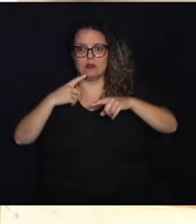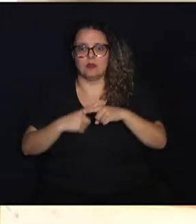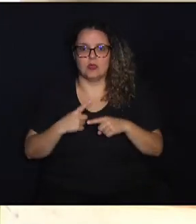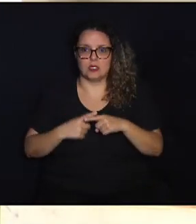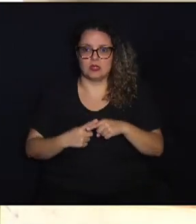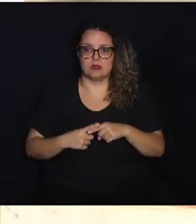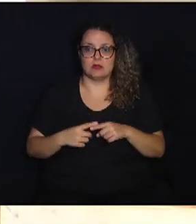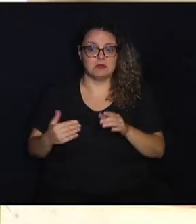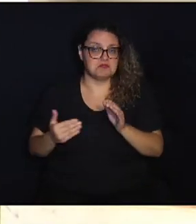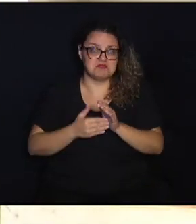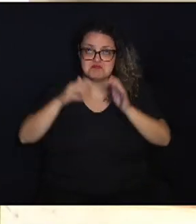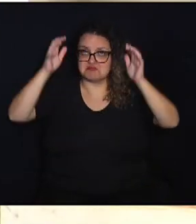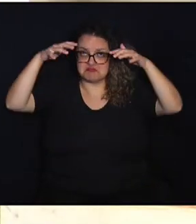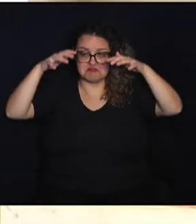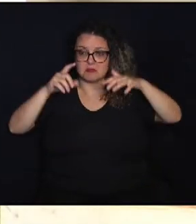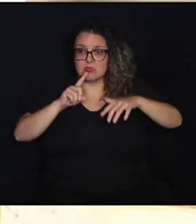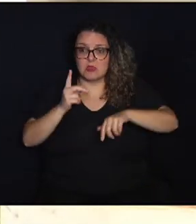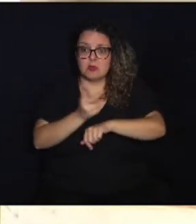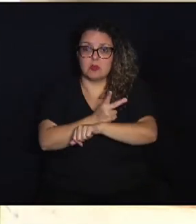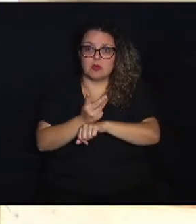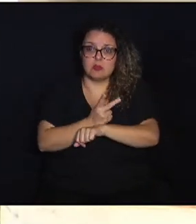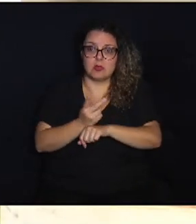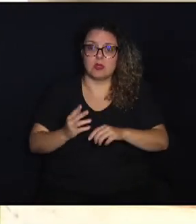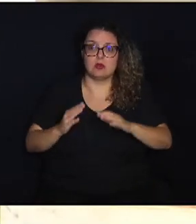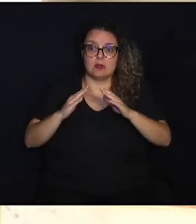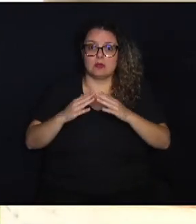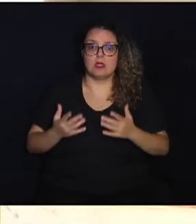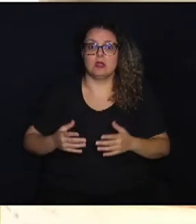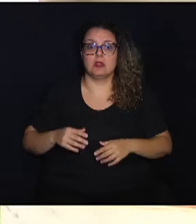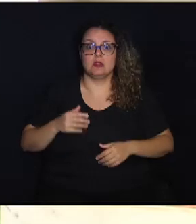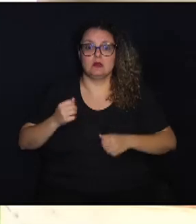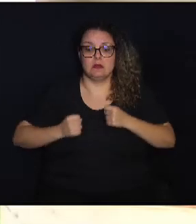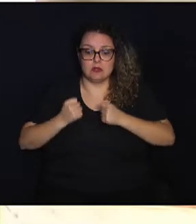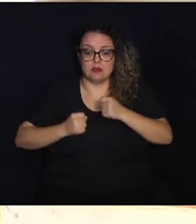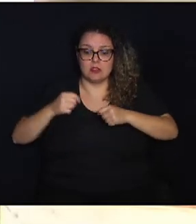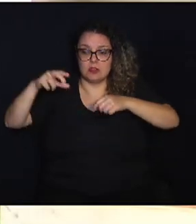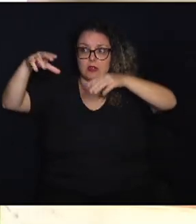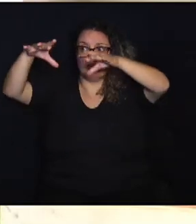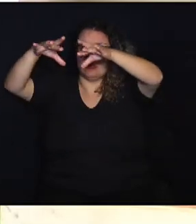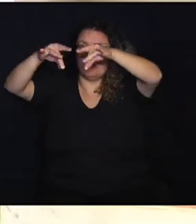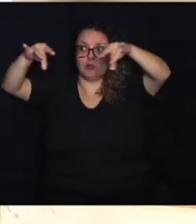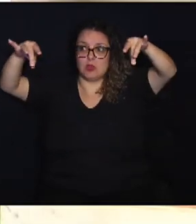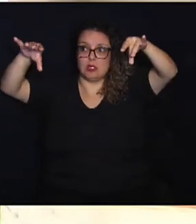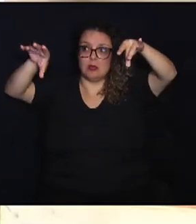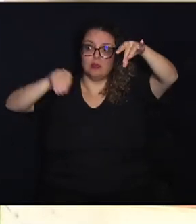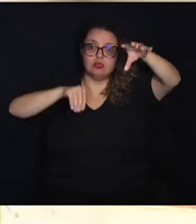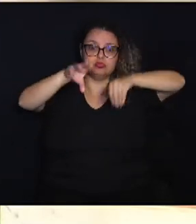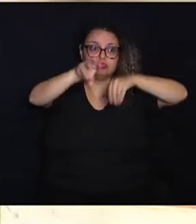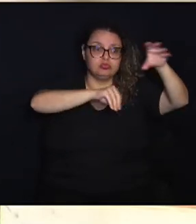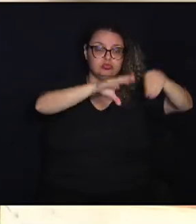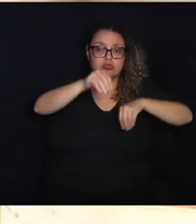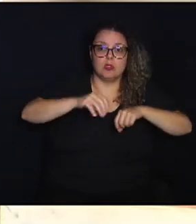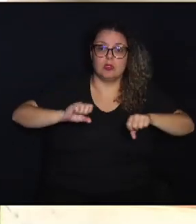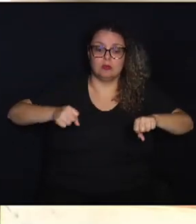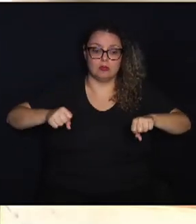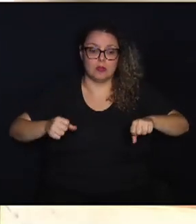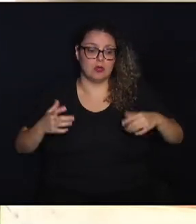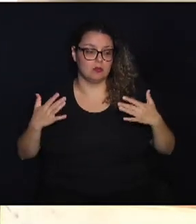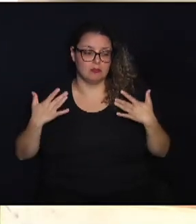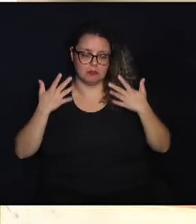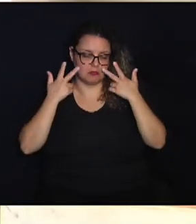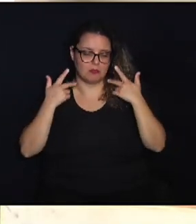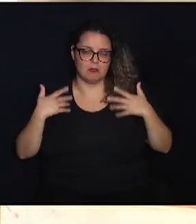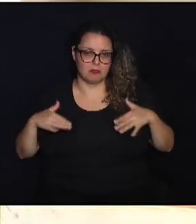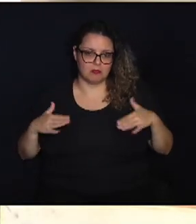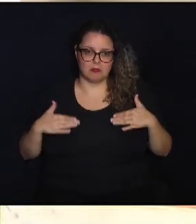não chove, ela não procura abrigo. Então ela vai tirar a roupa do varal, ela fica exposta, ela está pilotando a moto dela. Então